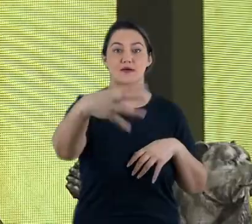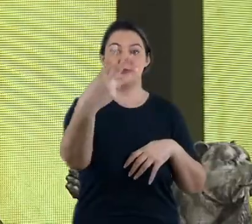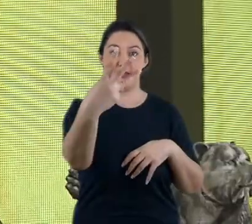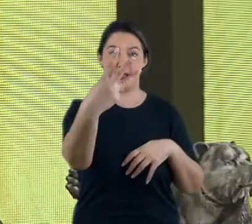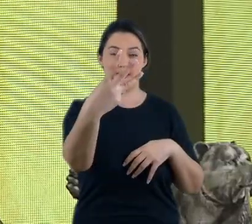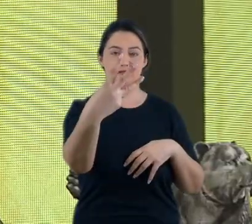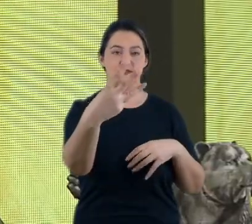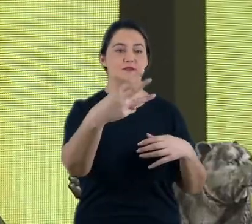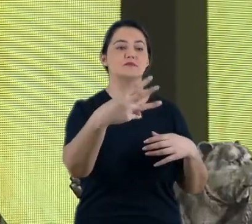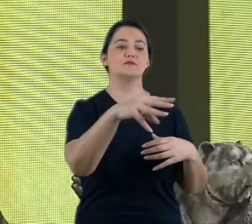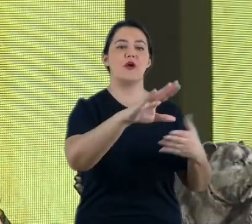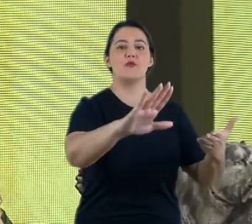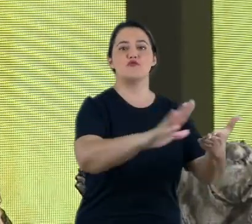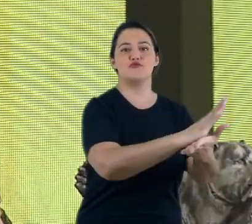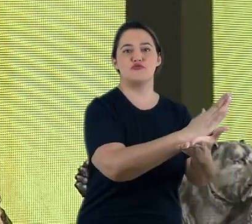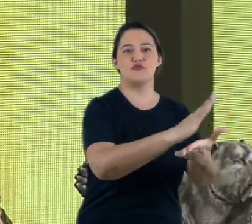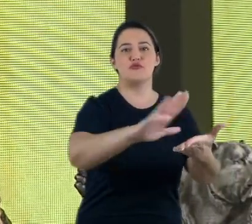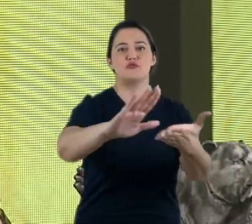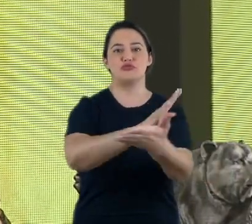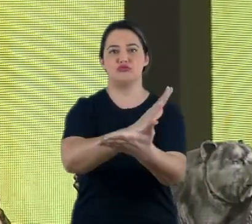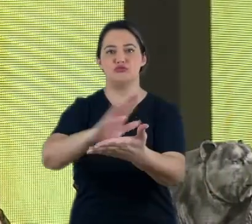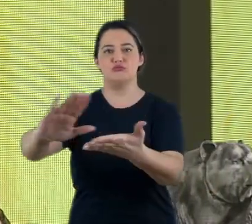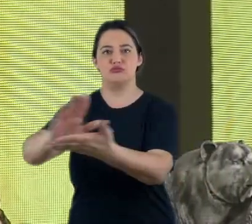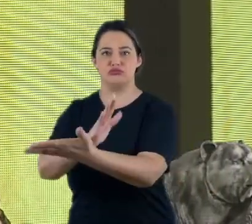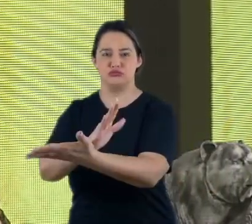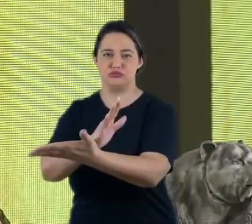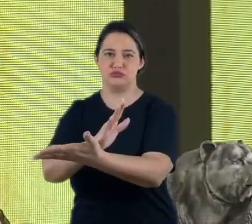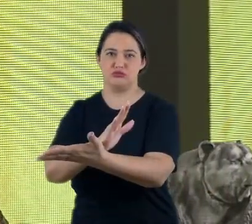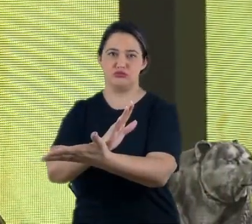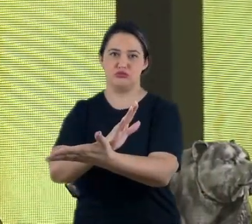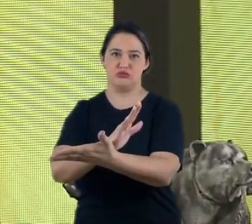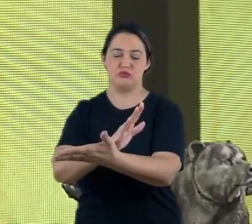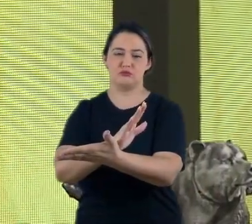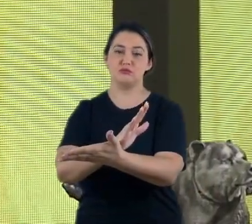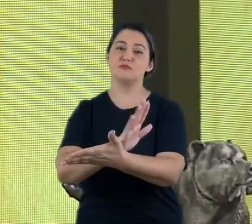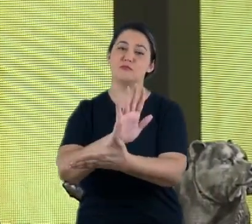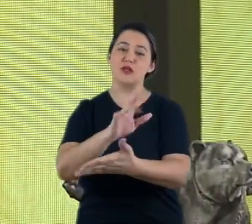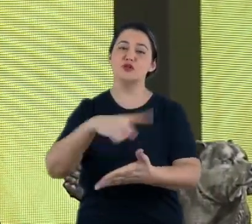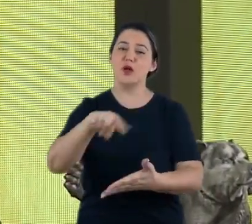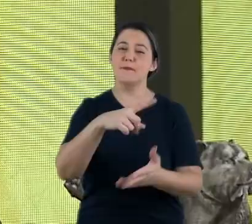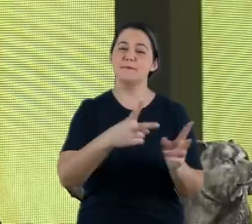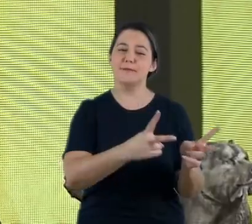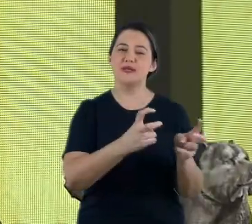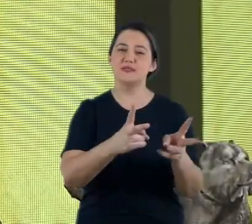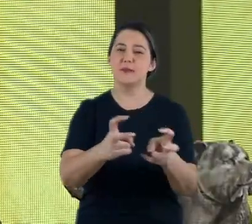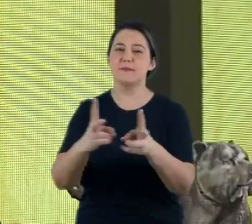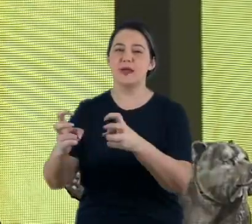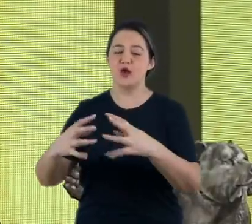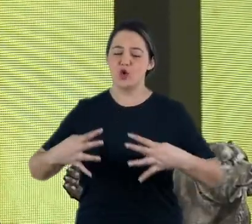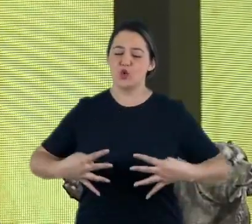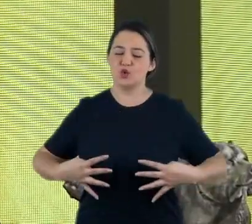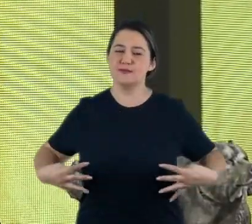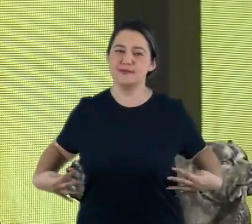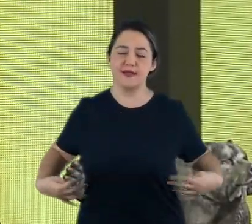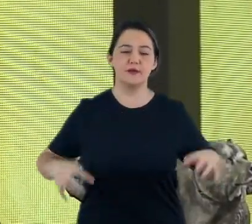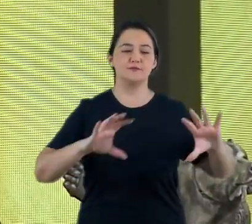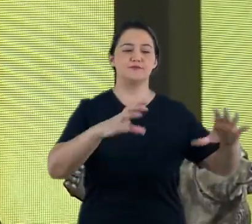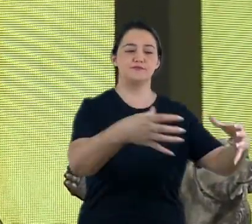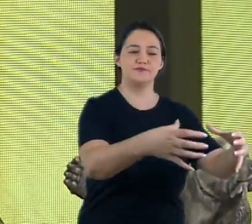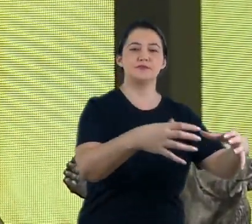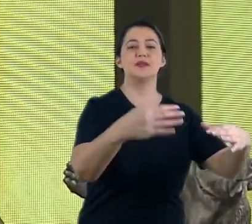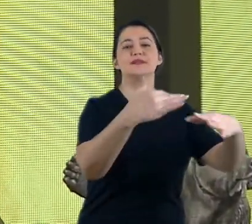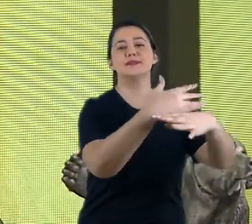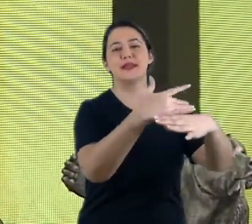seriam devastados. Parece que não há um modo inequívoco de identificar essas costelas como